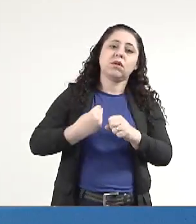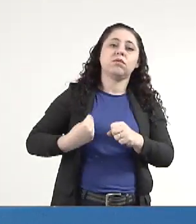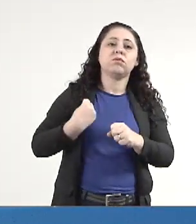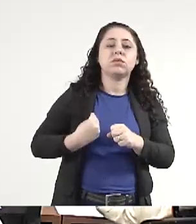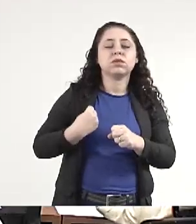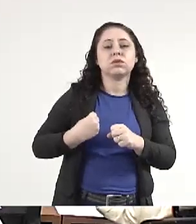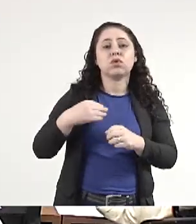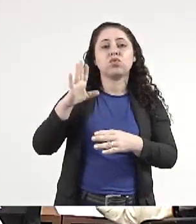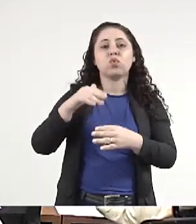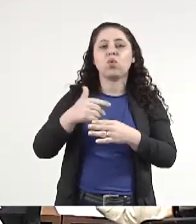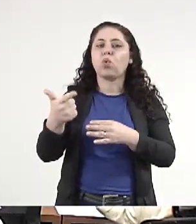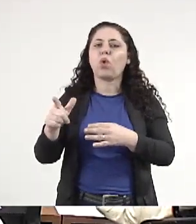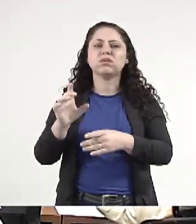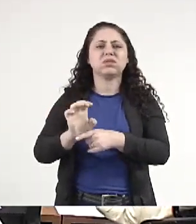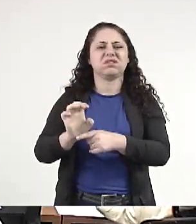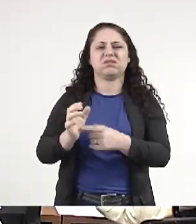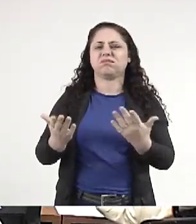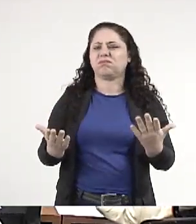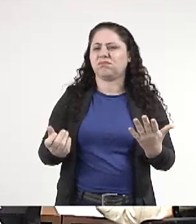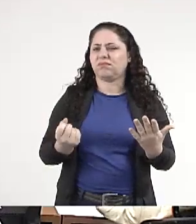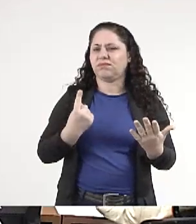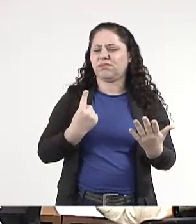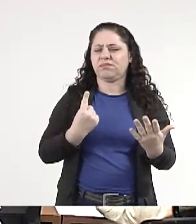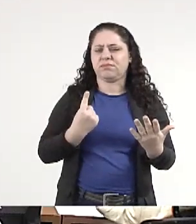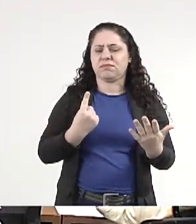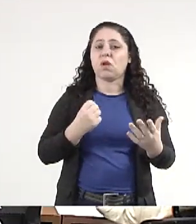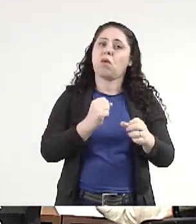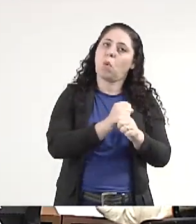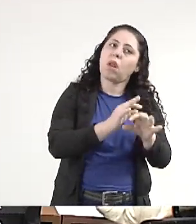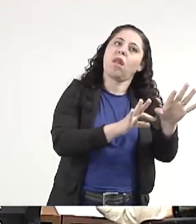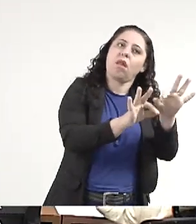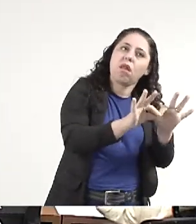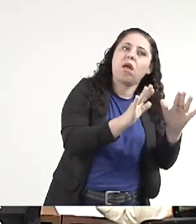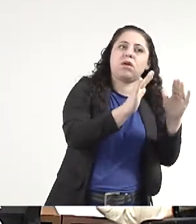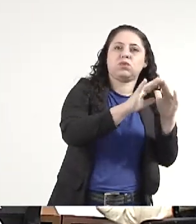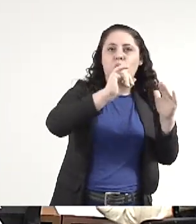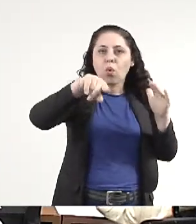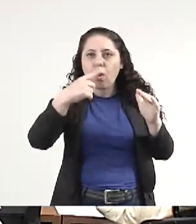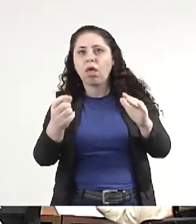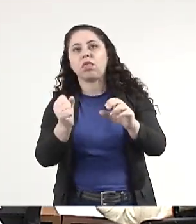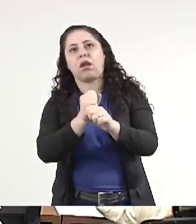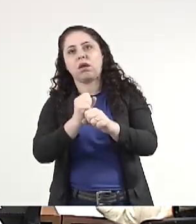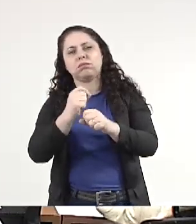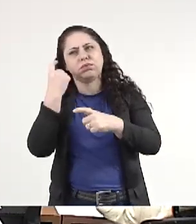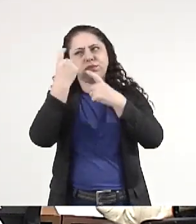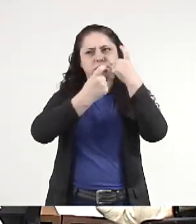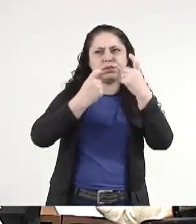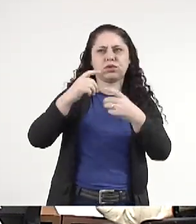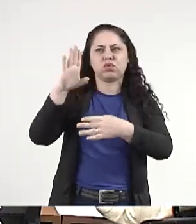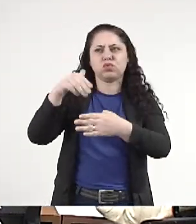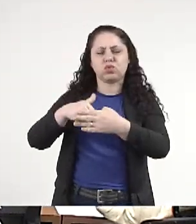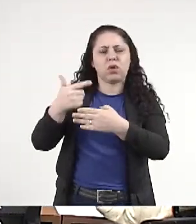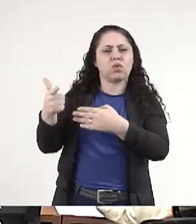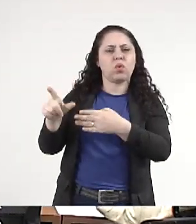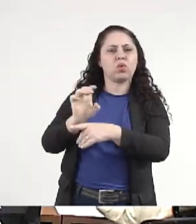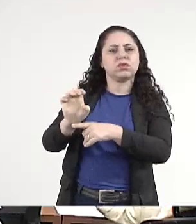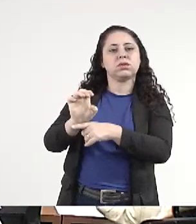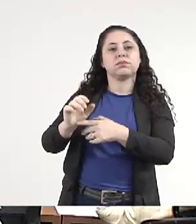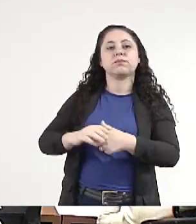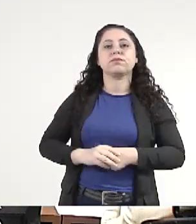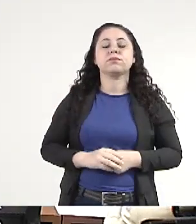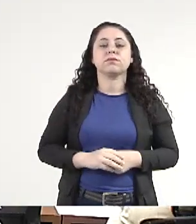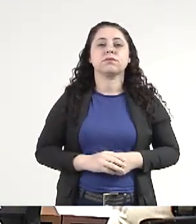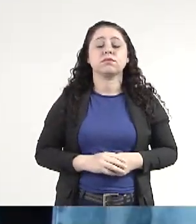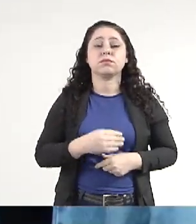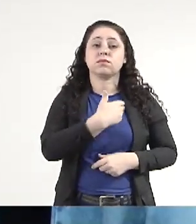participar de um processo eleitoral estadual. Então, num ano é arrumando a casa, no outro ano preocupado com o processo eleitoral